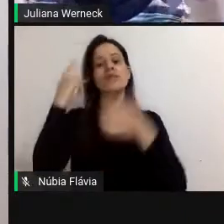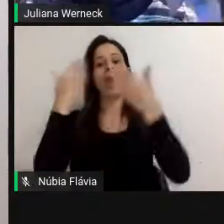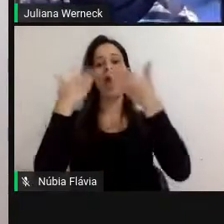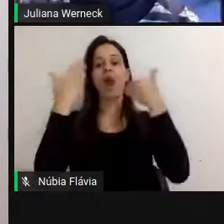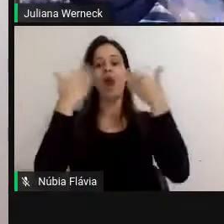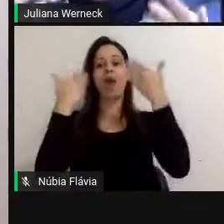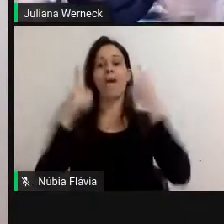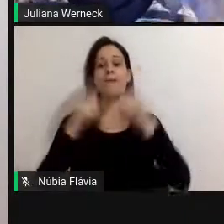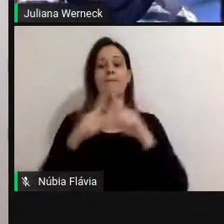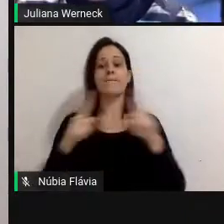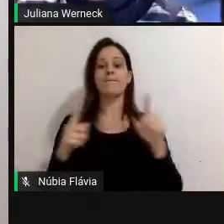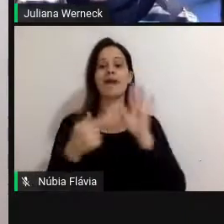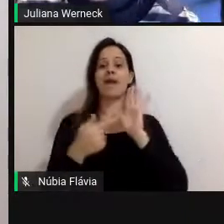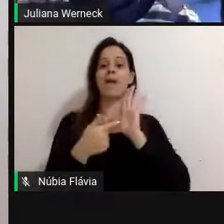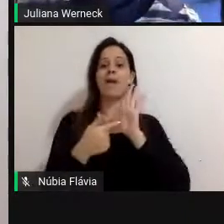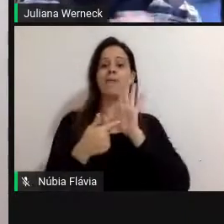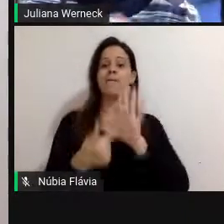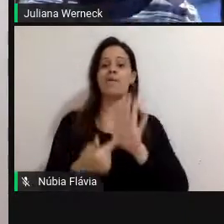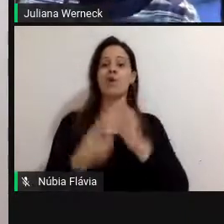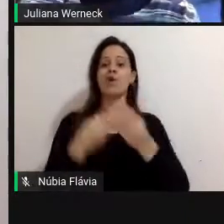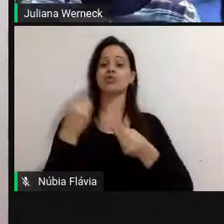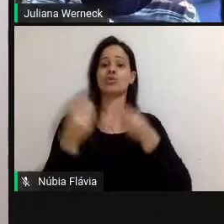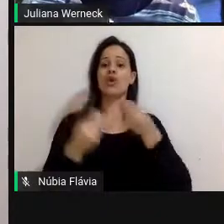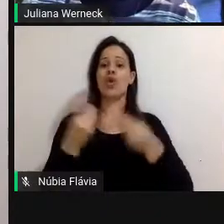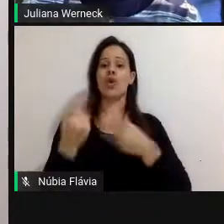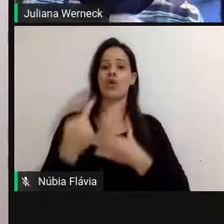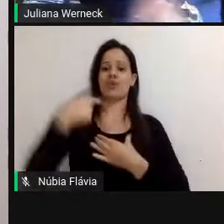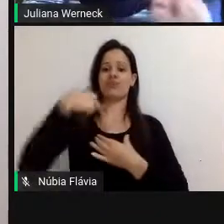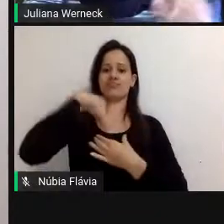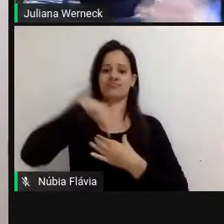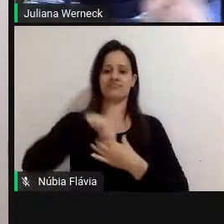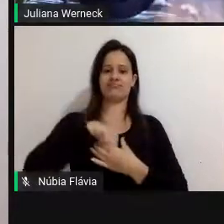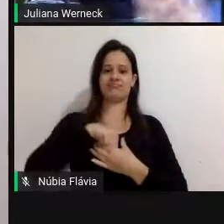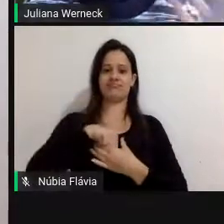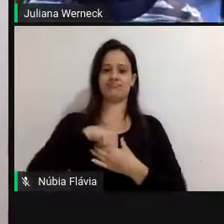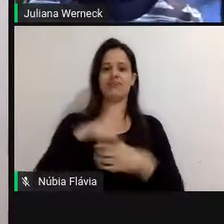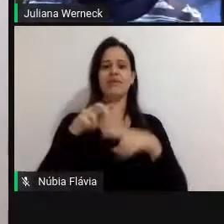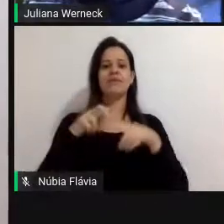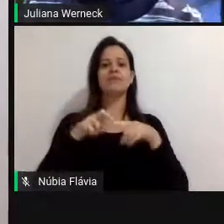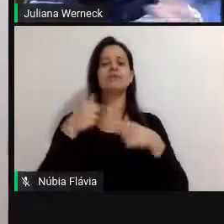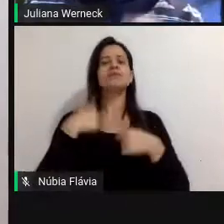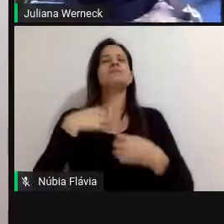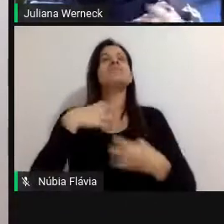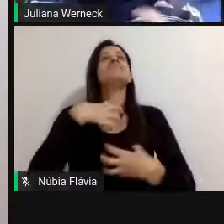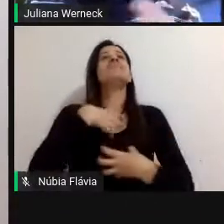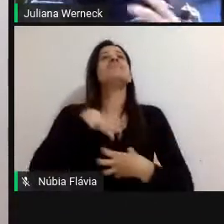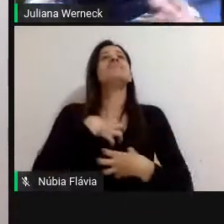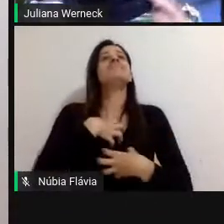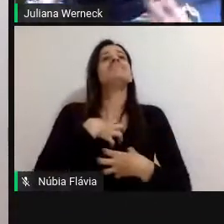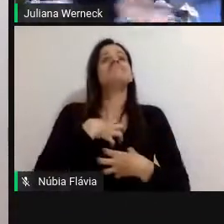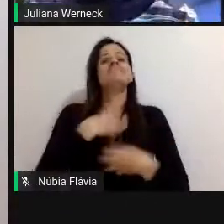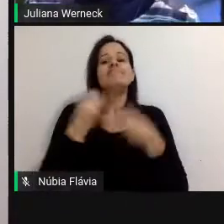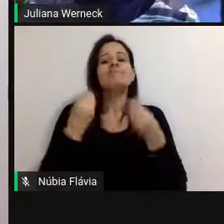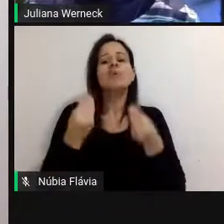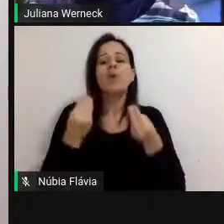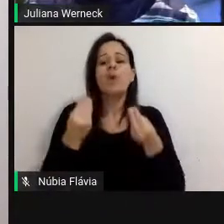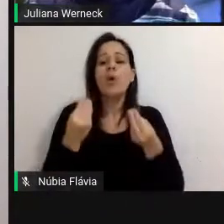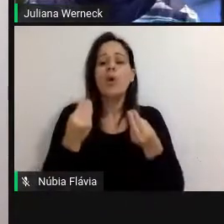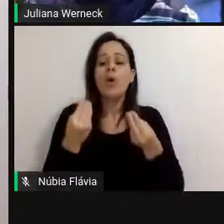se mostrando como é. E é isso que me cativou desde o começo, que me fez, né,